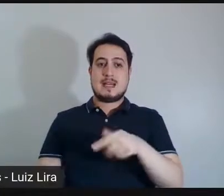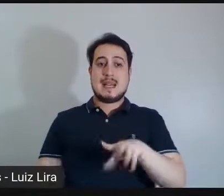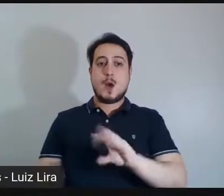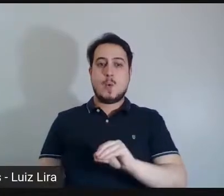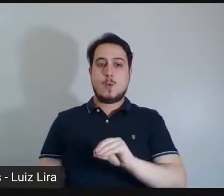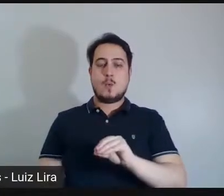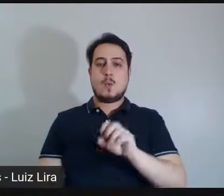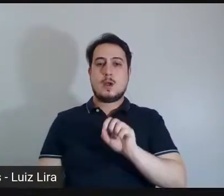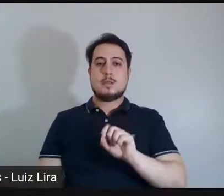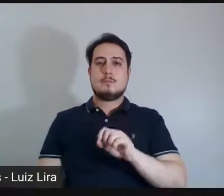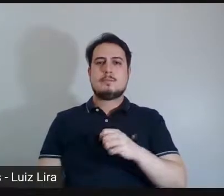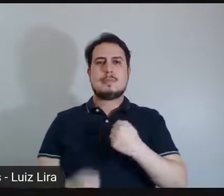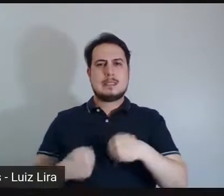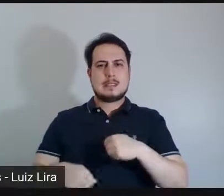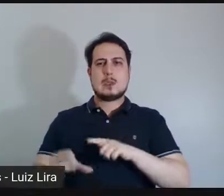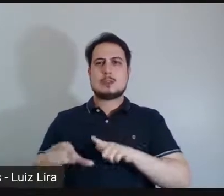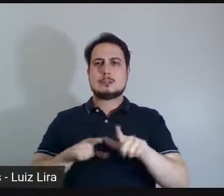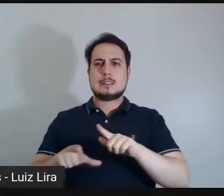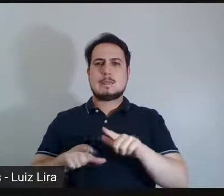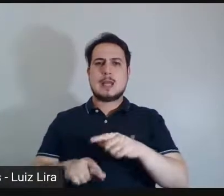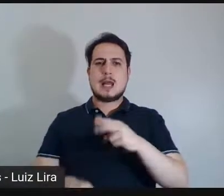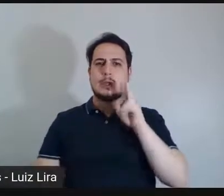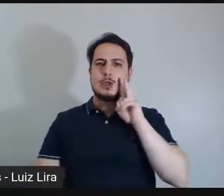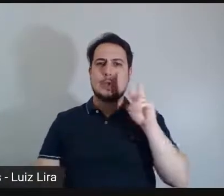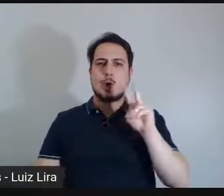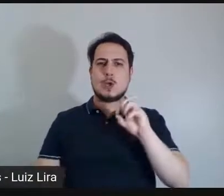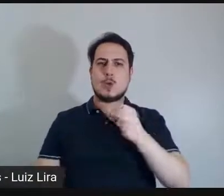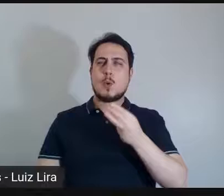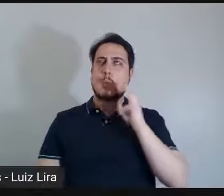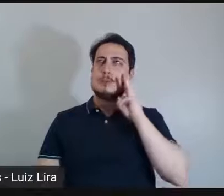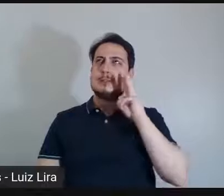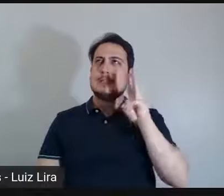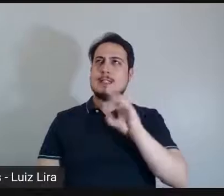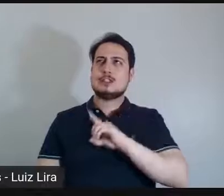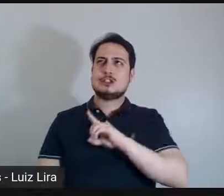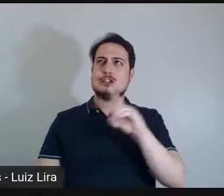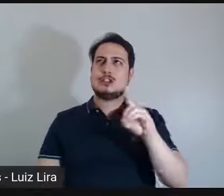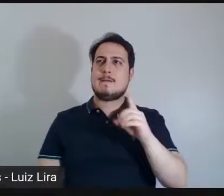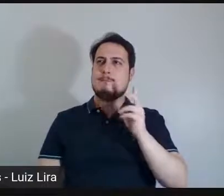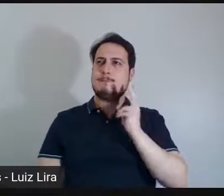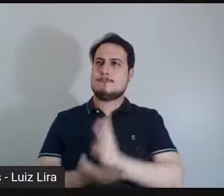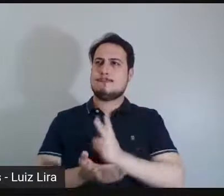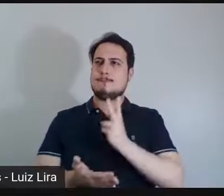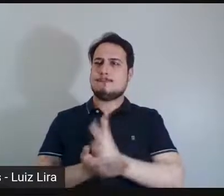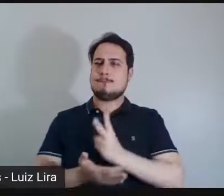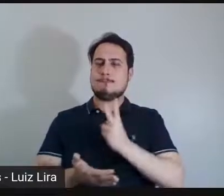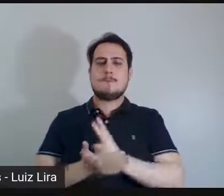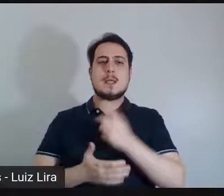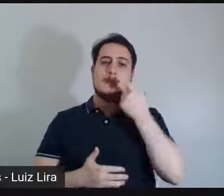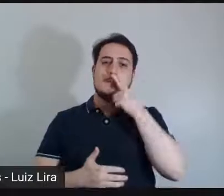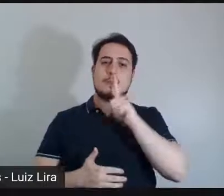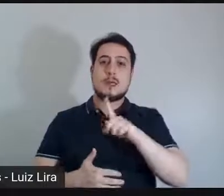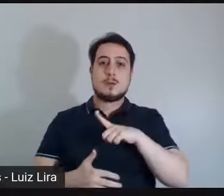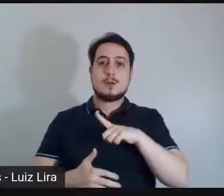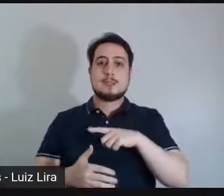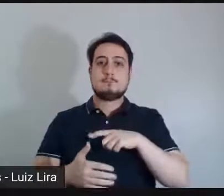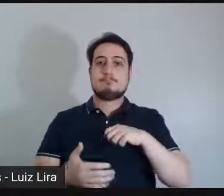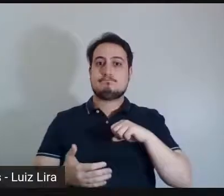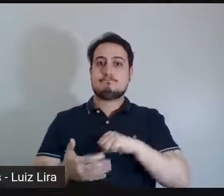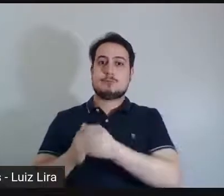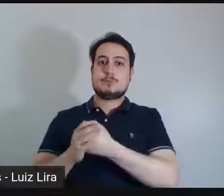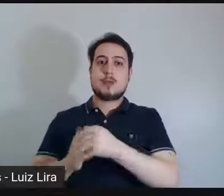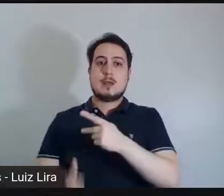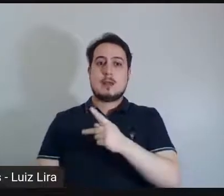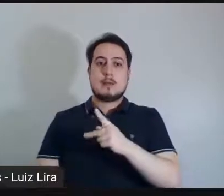trabalhar 2 dias seguidos, assim, 3 dias, o pessoal do sistema, o pessoal do SERPRO, para conseguir pegar o pregão e enxugar tudo que